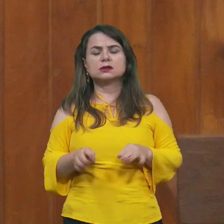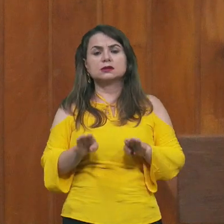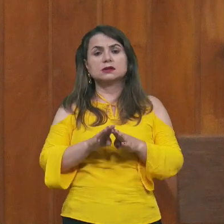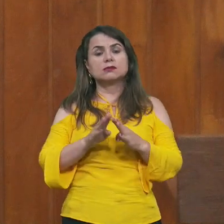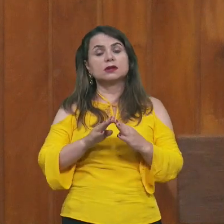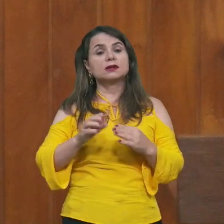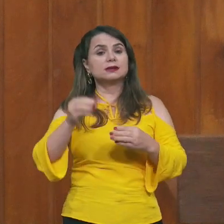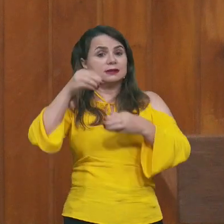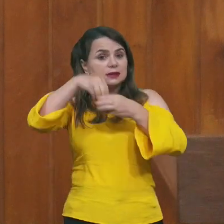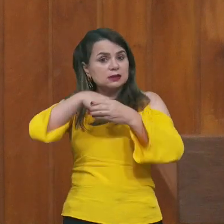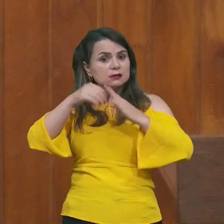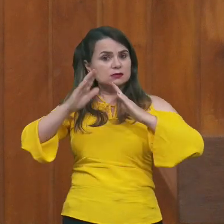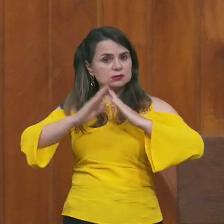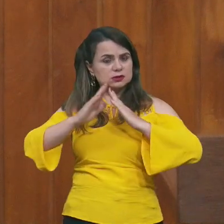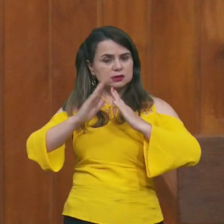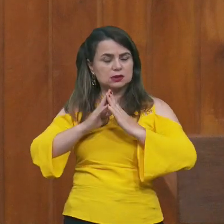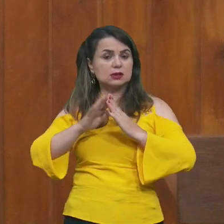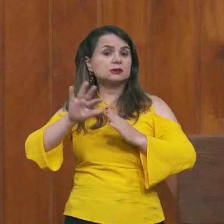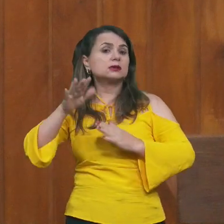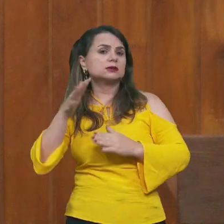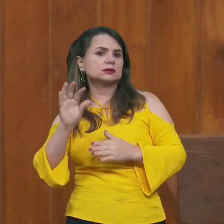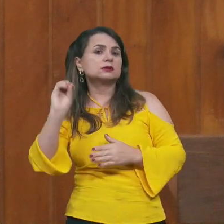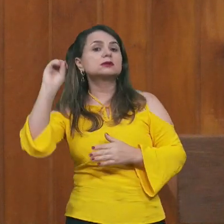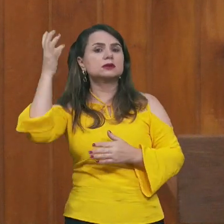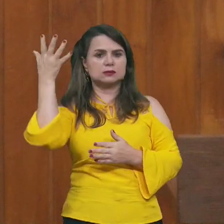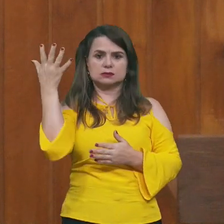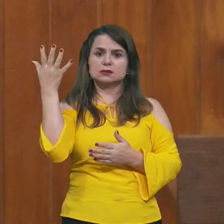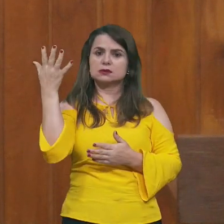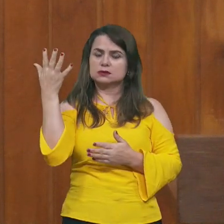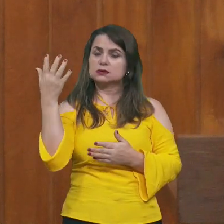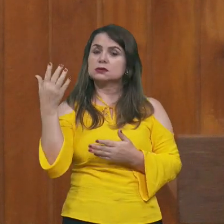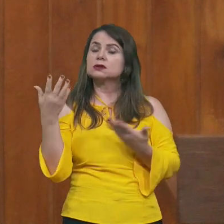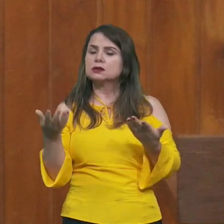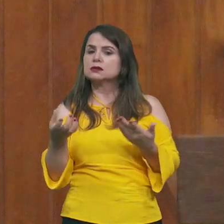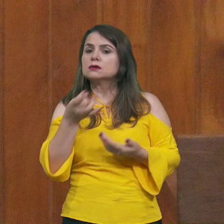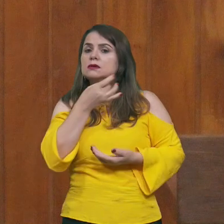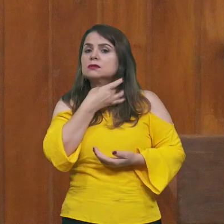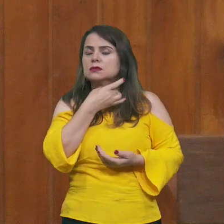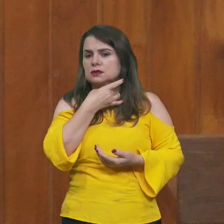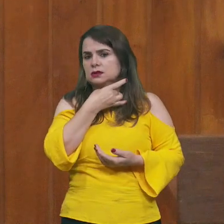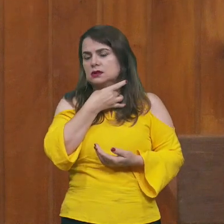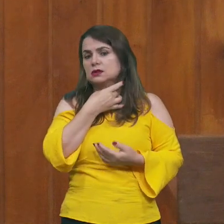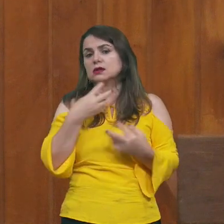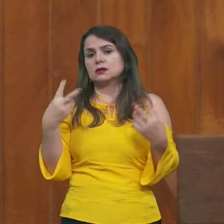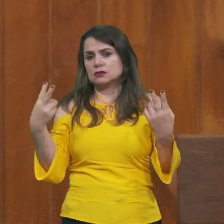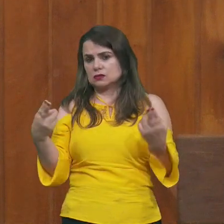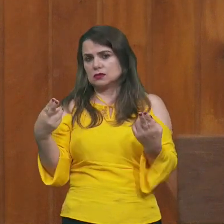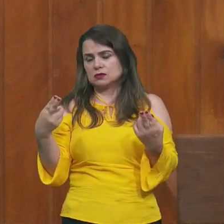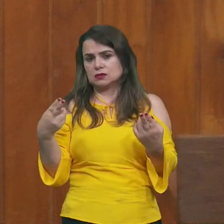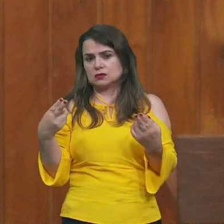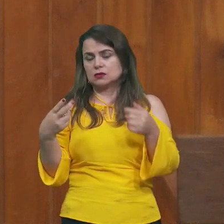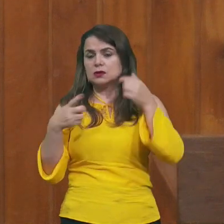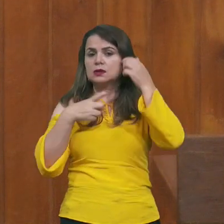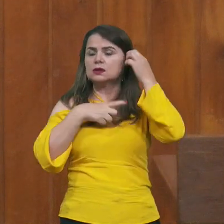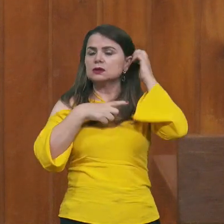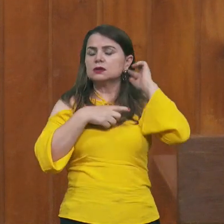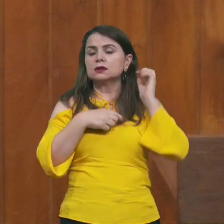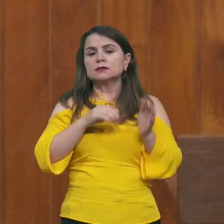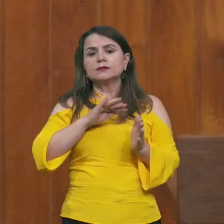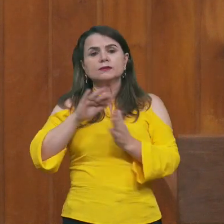de casa. Em Marília não é diferente. Pelo sistema Orion, temos aqui a capitã